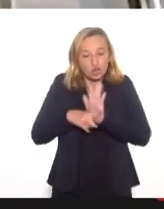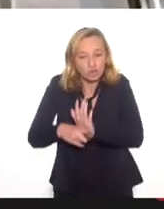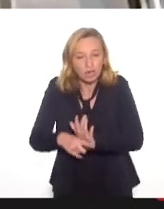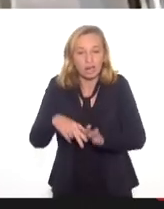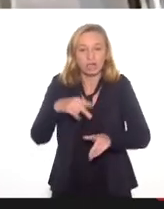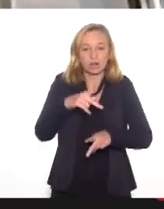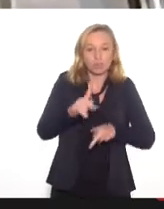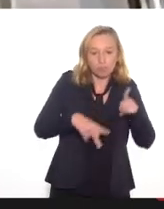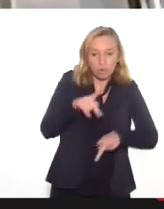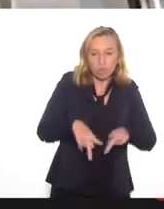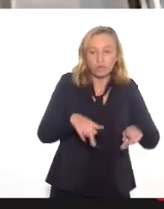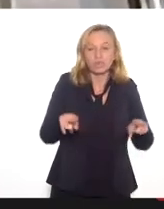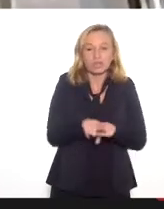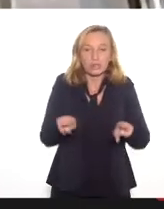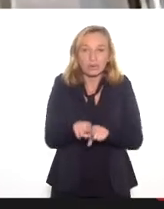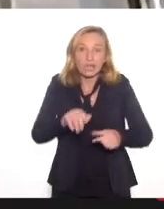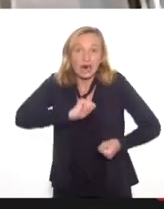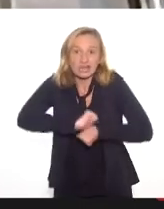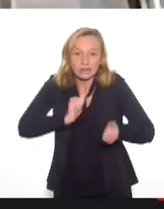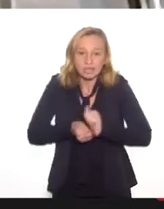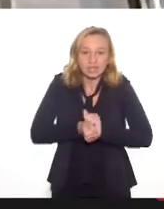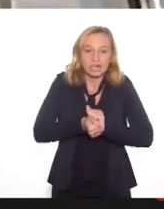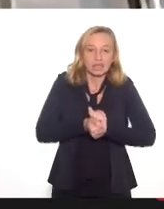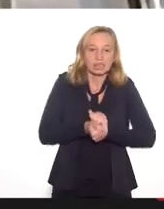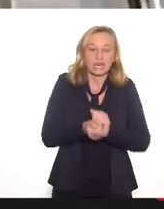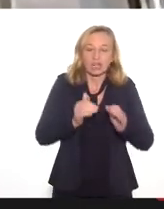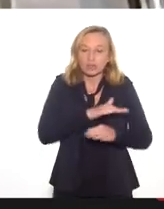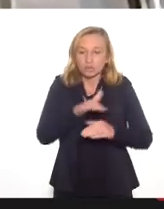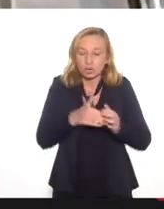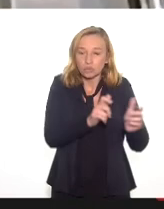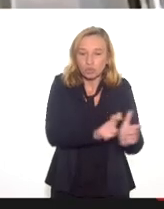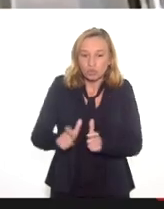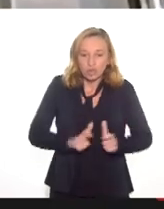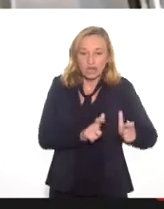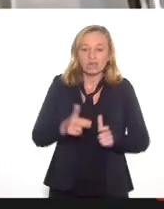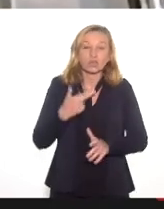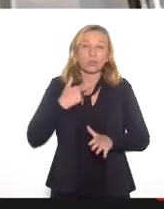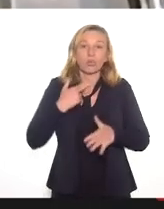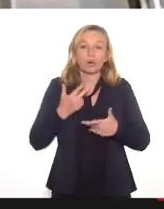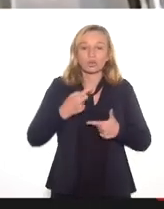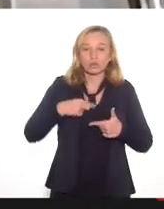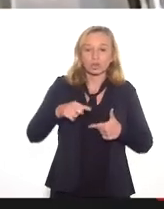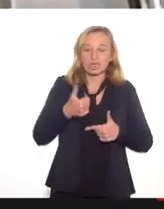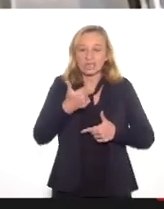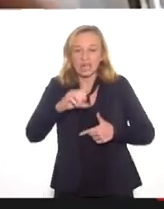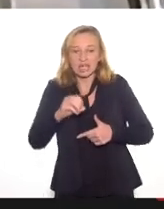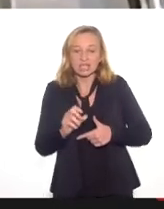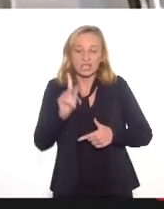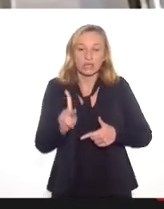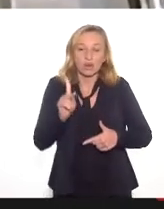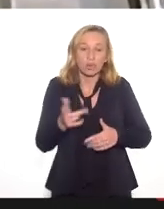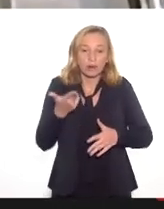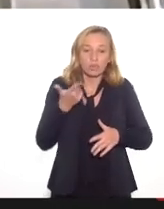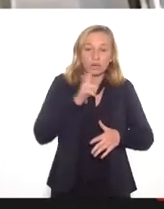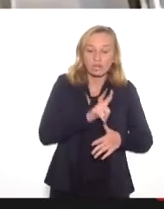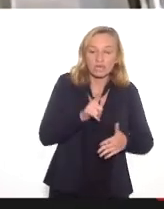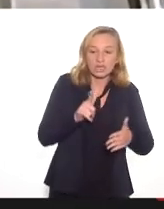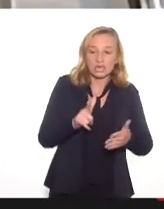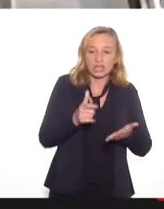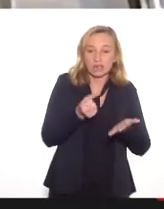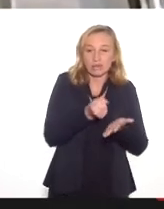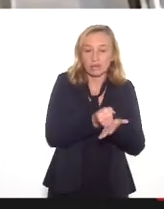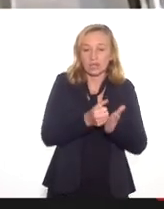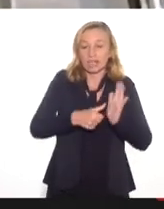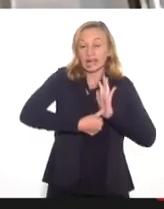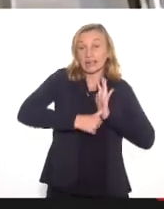eles também precisam estar adequados a essas regiões eu não posso andar mais de 10 quilômetros para conseguir tirar uma carteira de